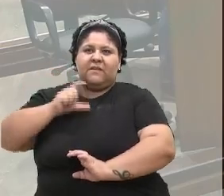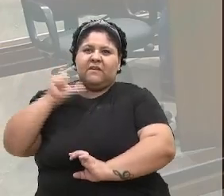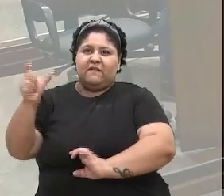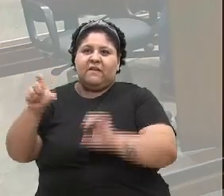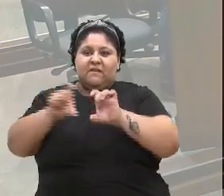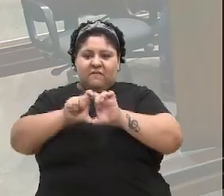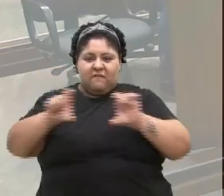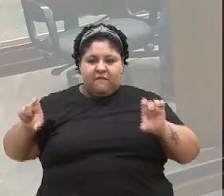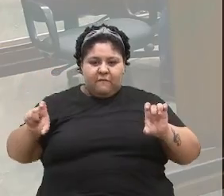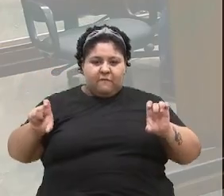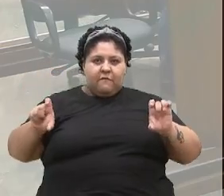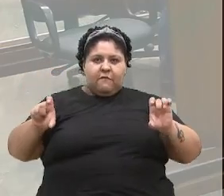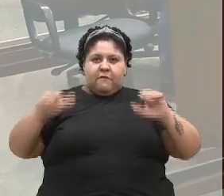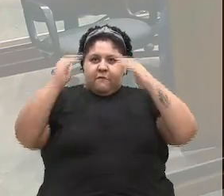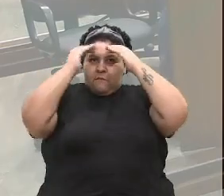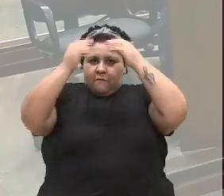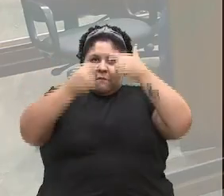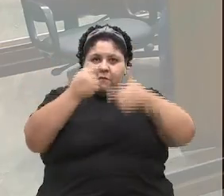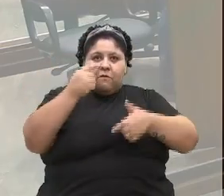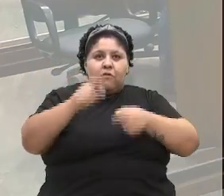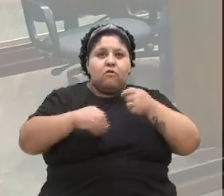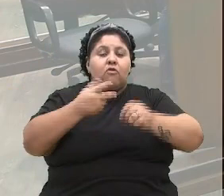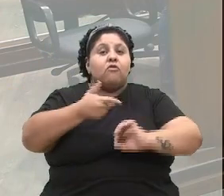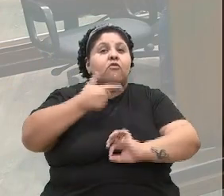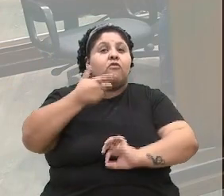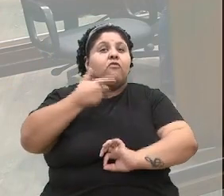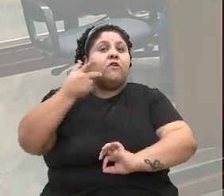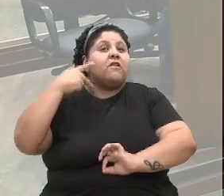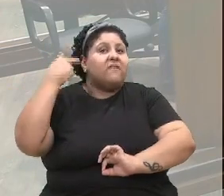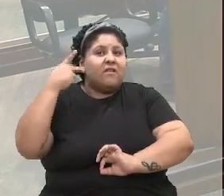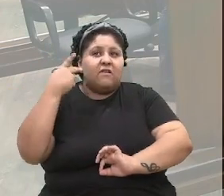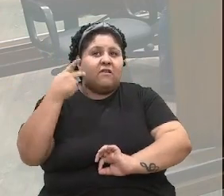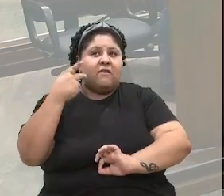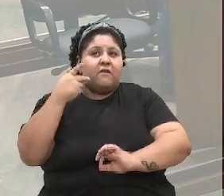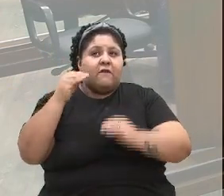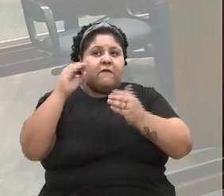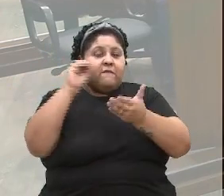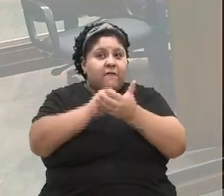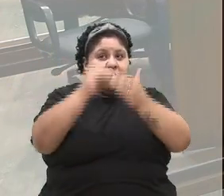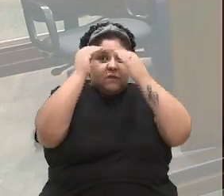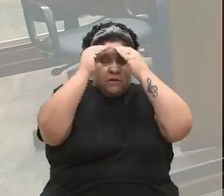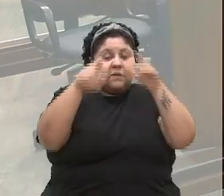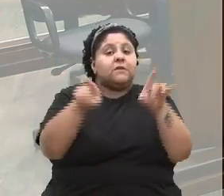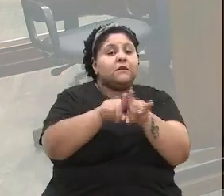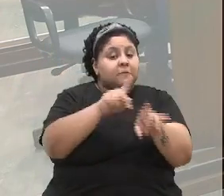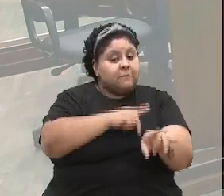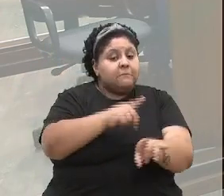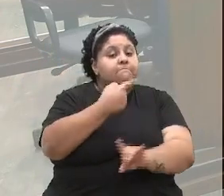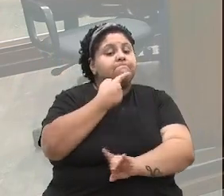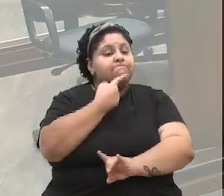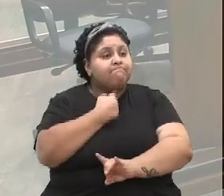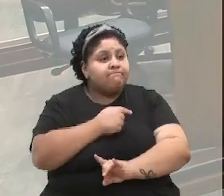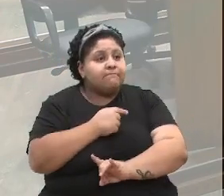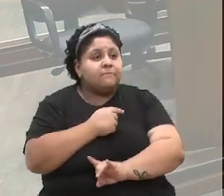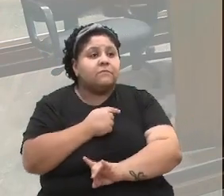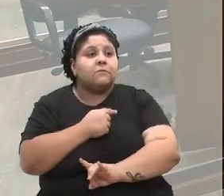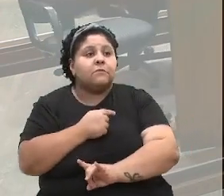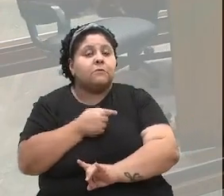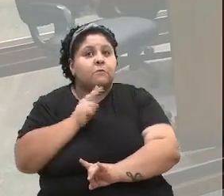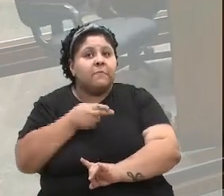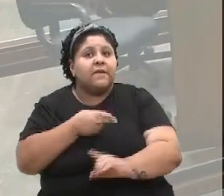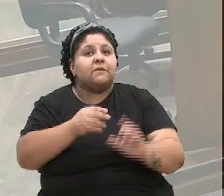que considere desrespeitoso, e o que o vereador está falando é desrespeitoso. Também, presidente, gostaria de invocar, pelo mesmo